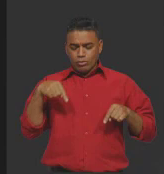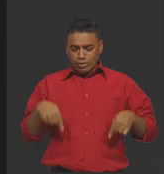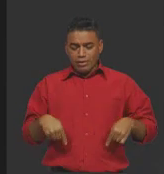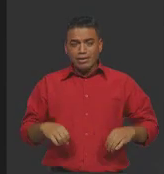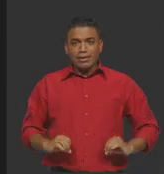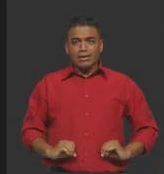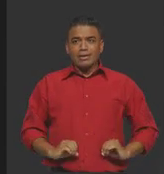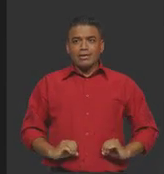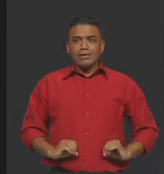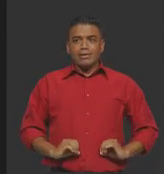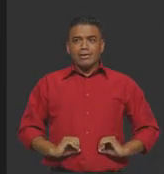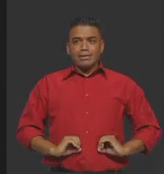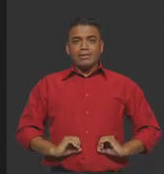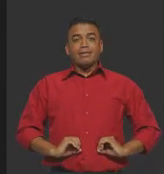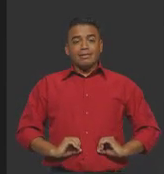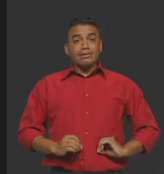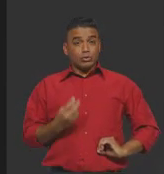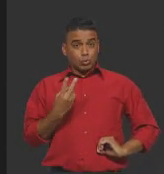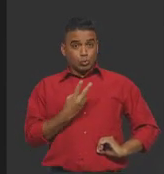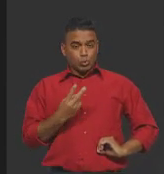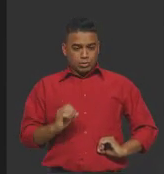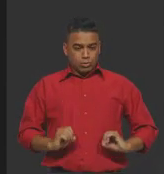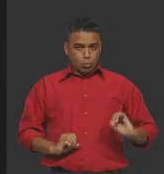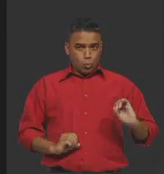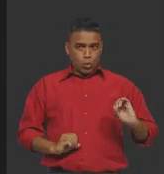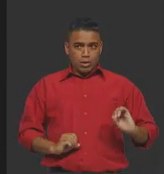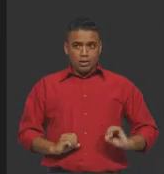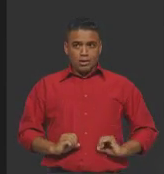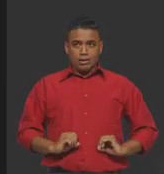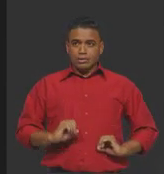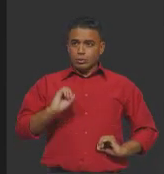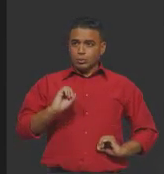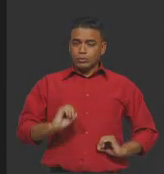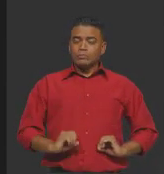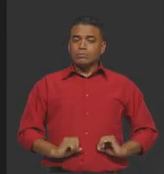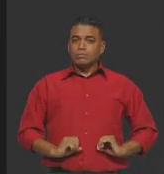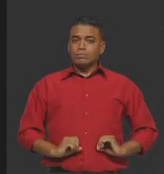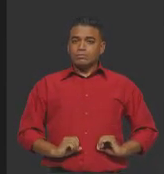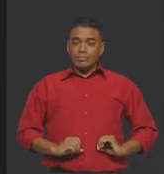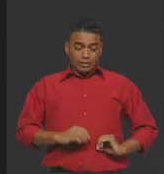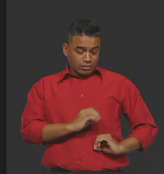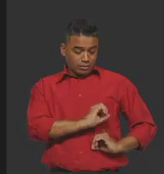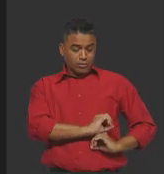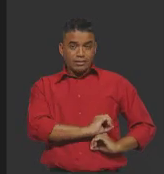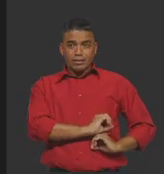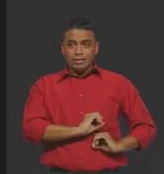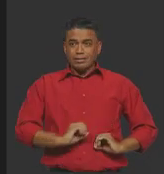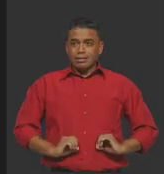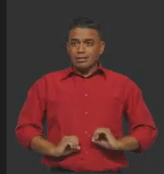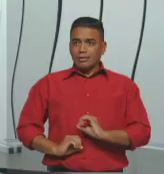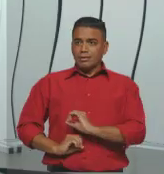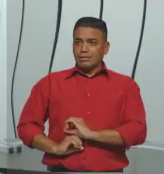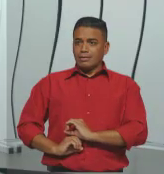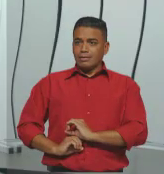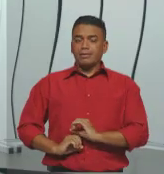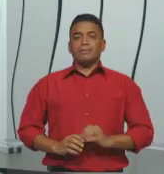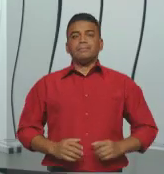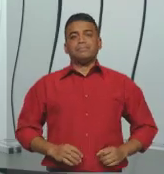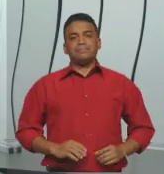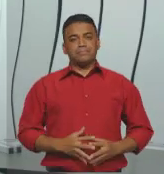estão justamente, são 2 glândulas, cada uma sobre um dos rins.